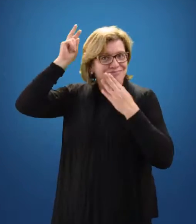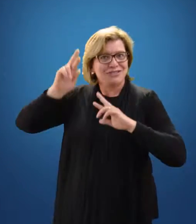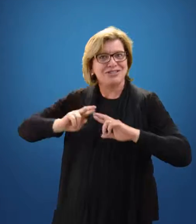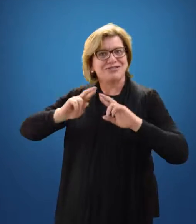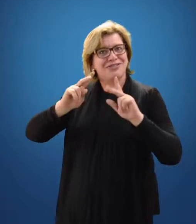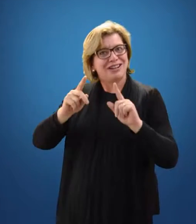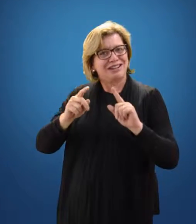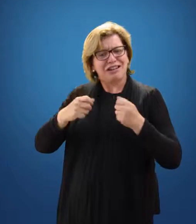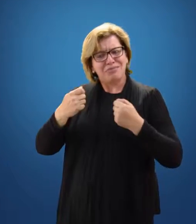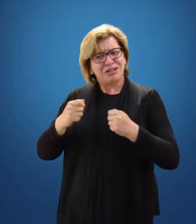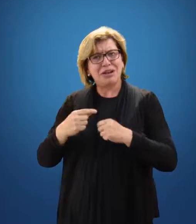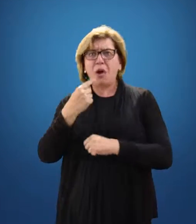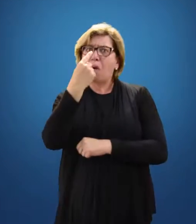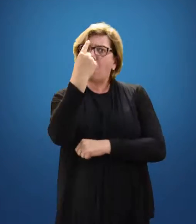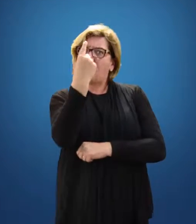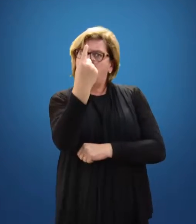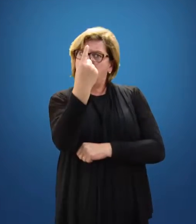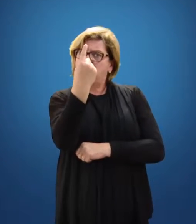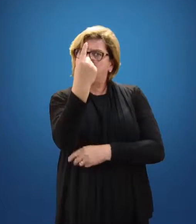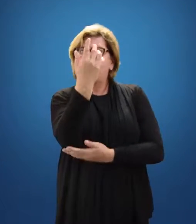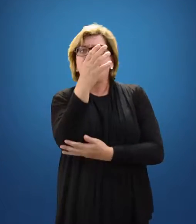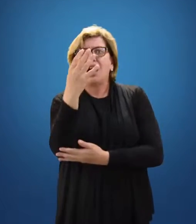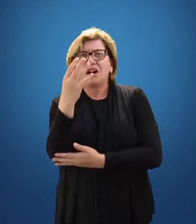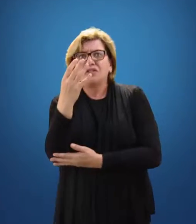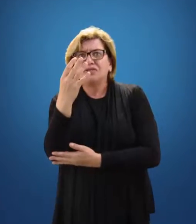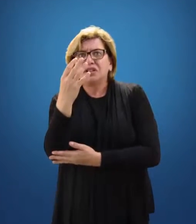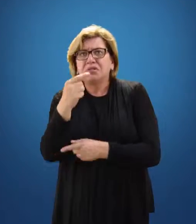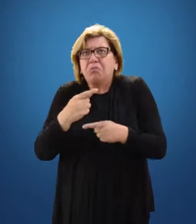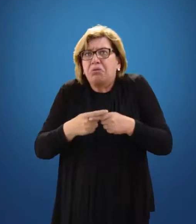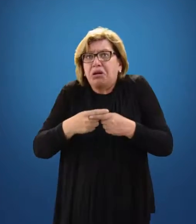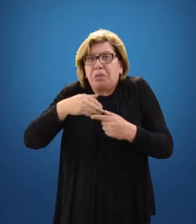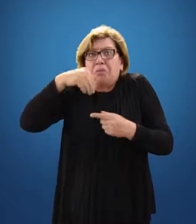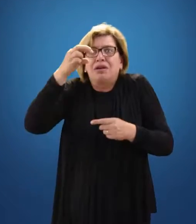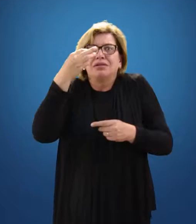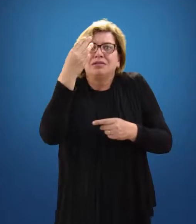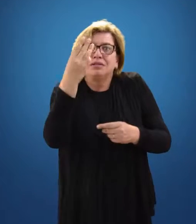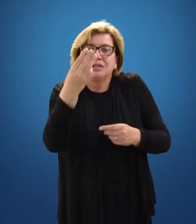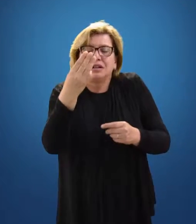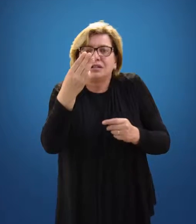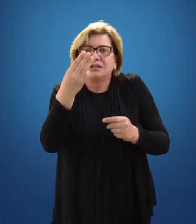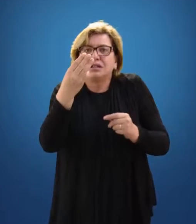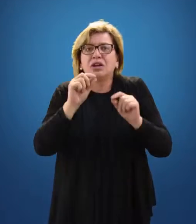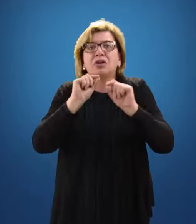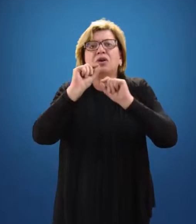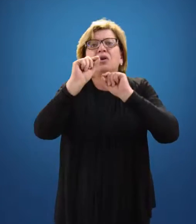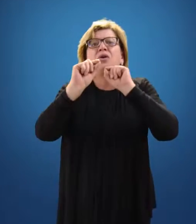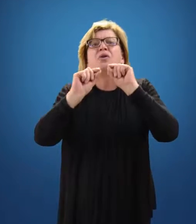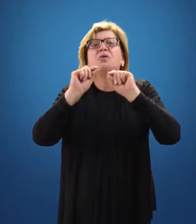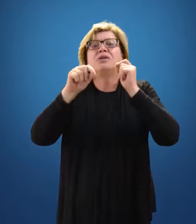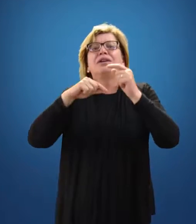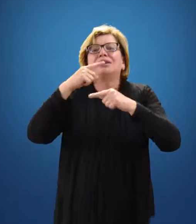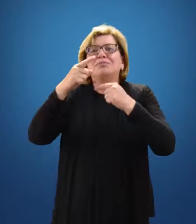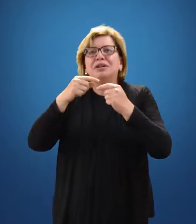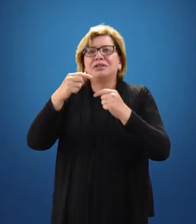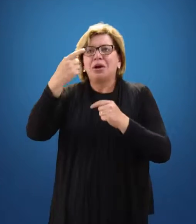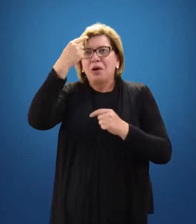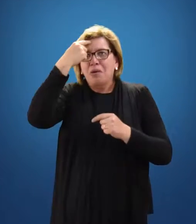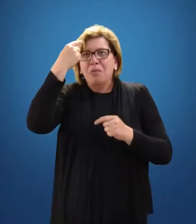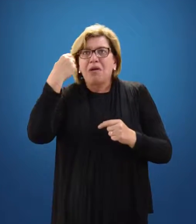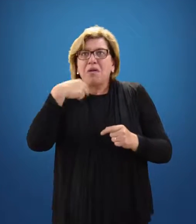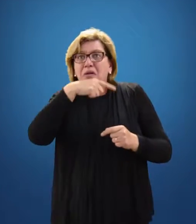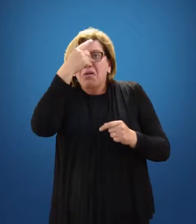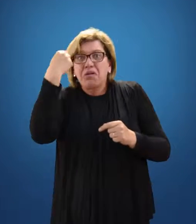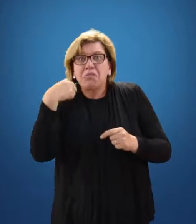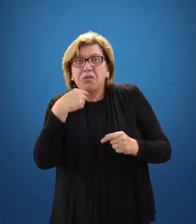ele vai fazer com o tempo dele? Ora, as coisas que são mais legais da vida dele. Ficar com a família, fazer